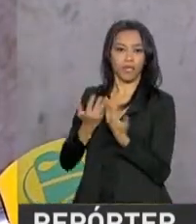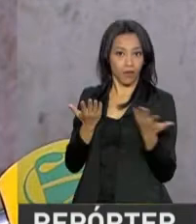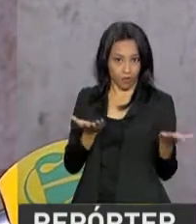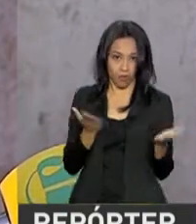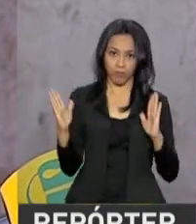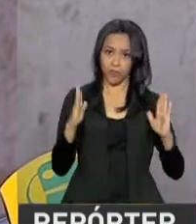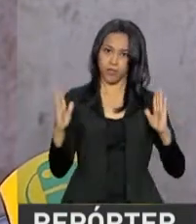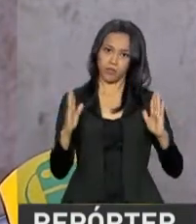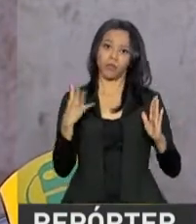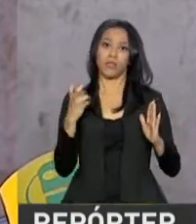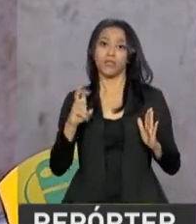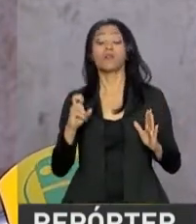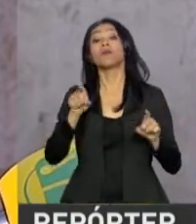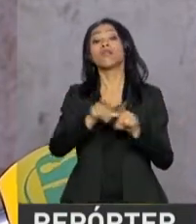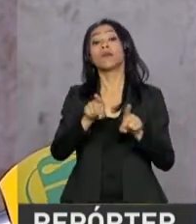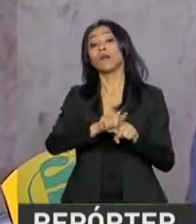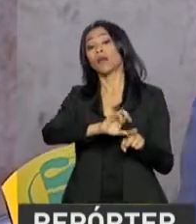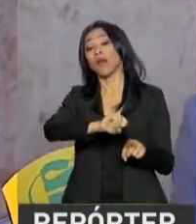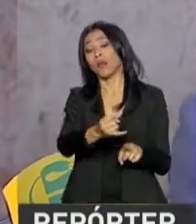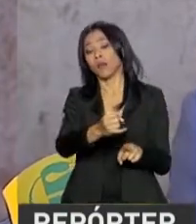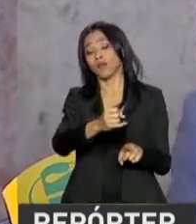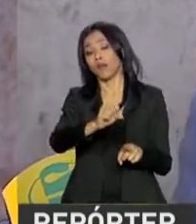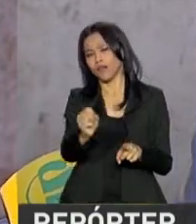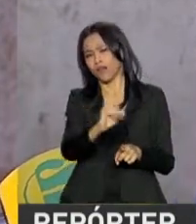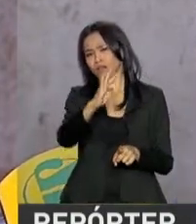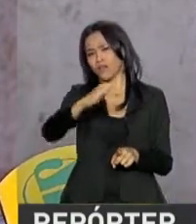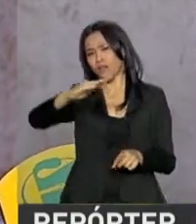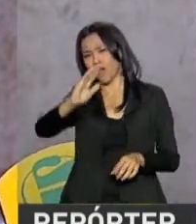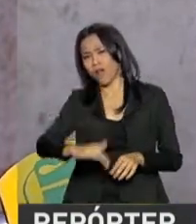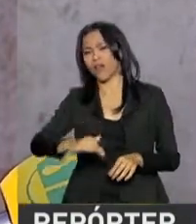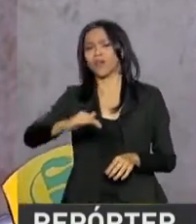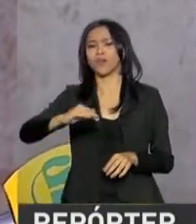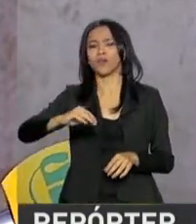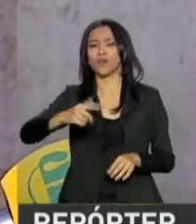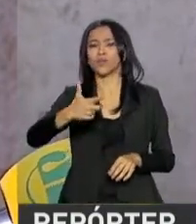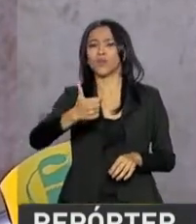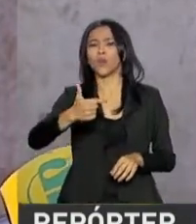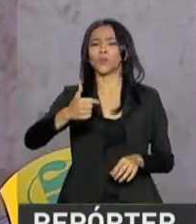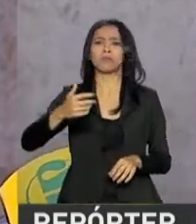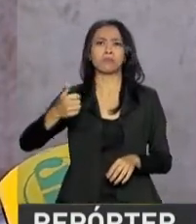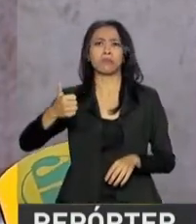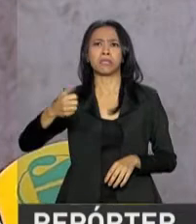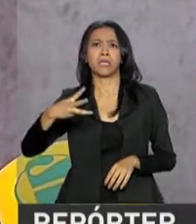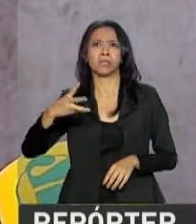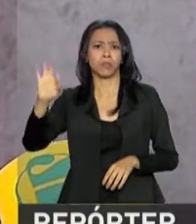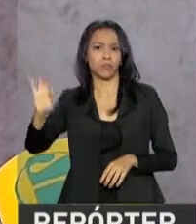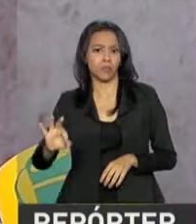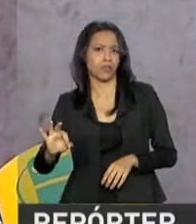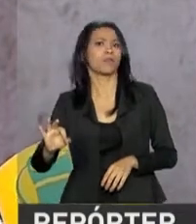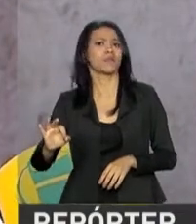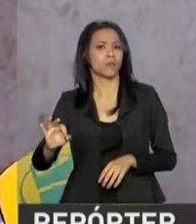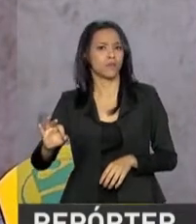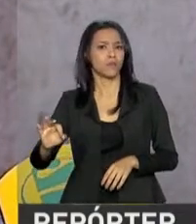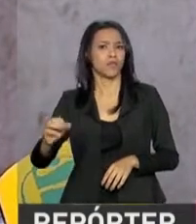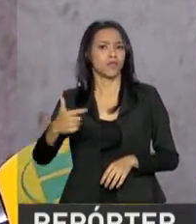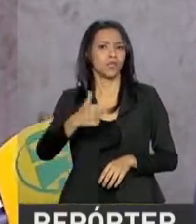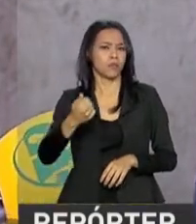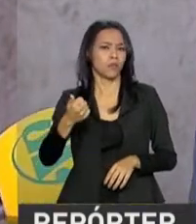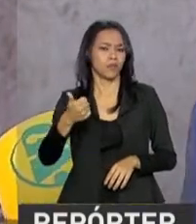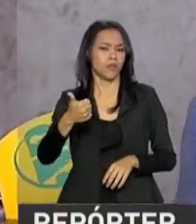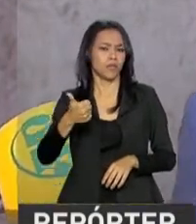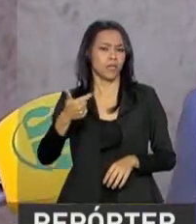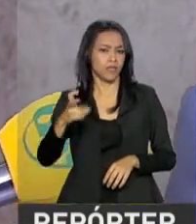inflação que aconteceu nesse período caiu de 12 13% em 2015 nis 16